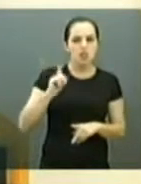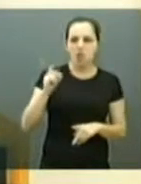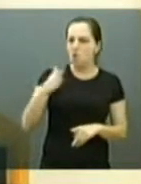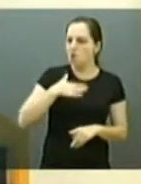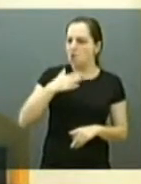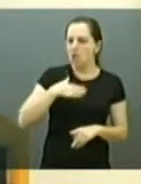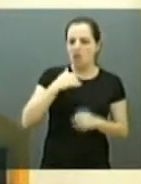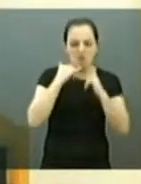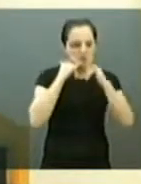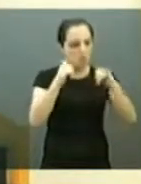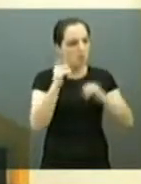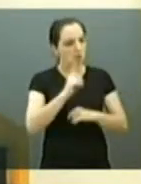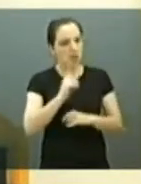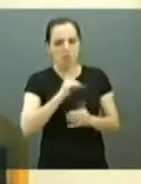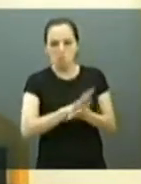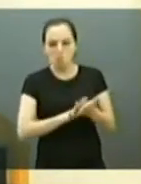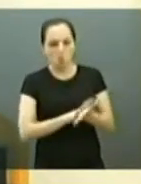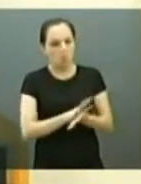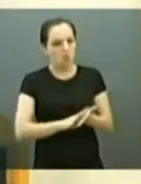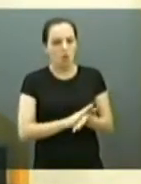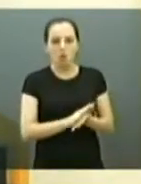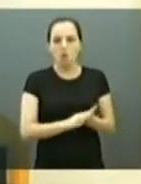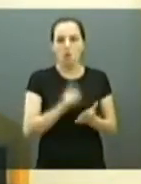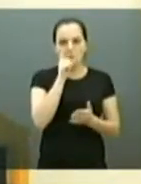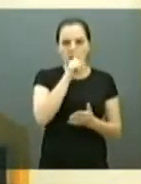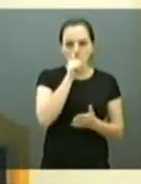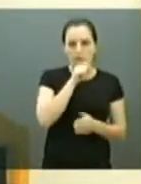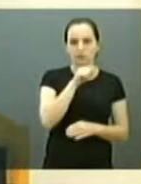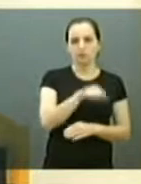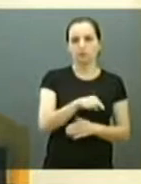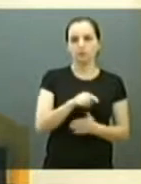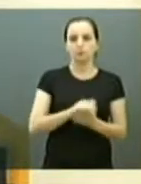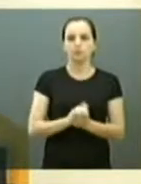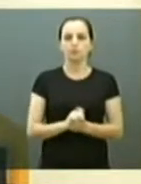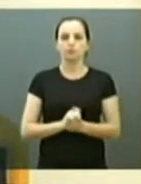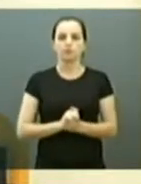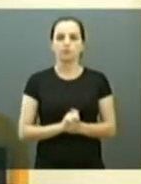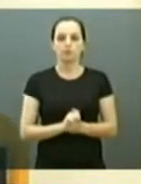foi essa a informação que ele passou para o jornalista.